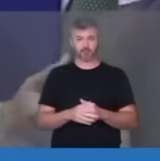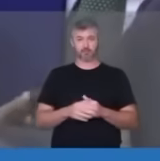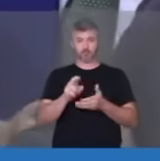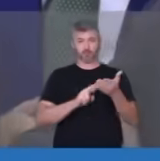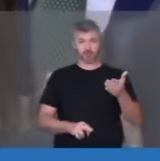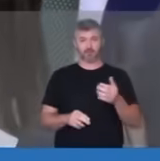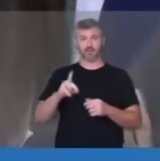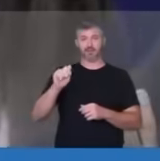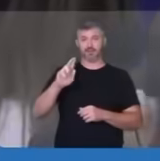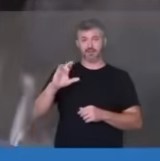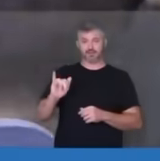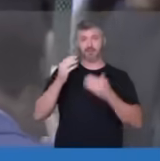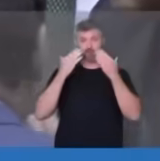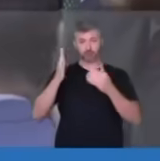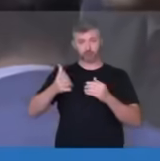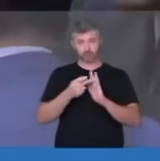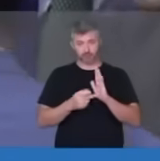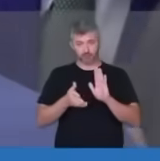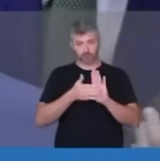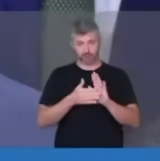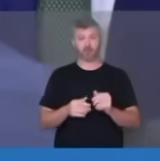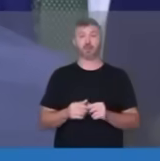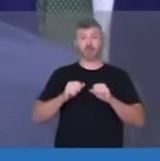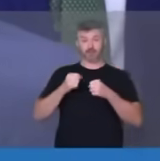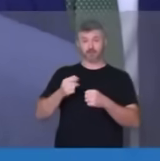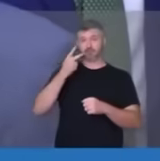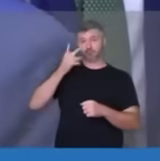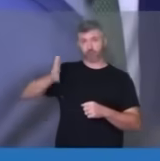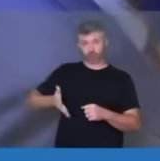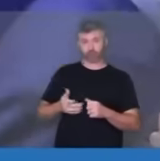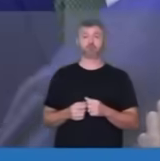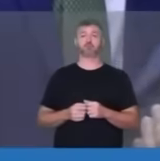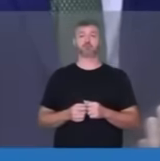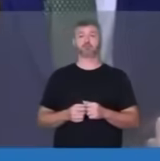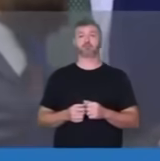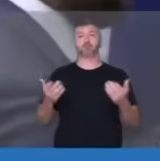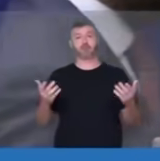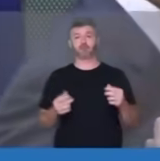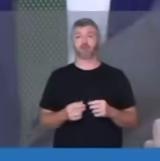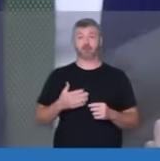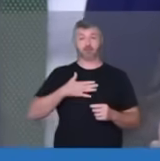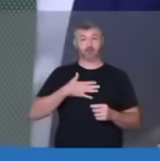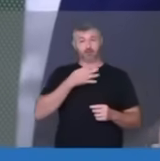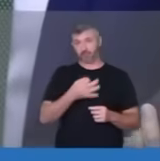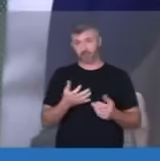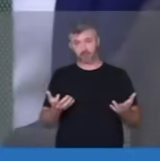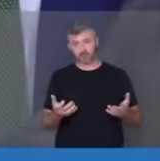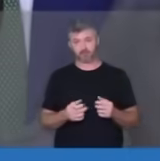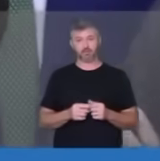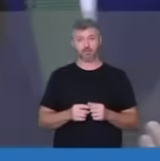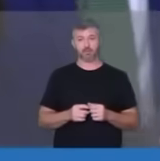da Cid Matos apresentou seu relatório, a defesa teve a oportunidade de apresentar e, no meu entendimento,